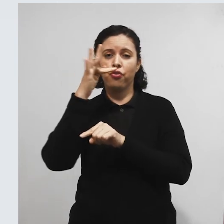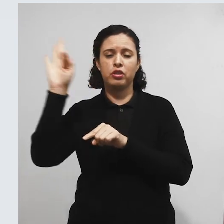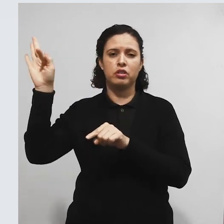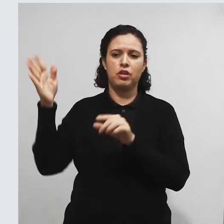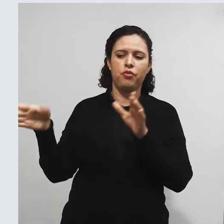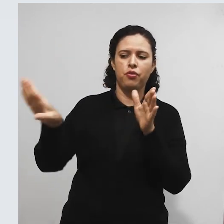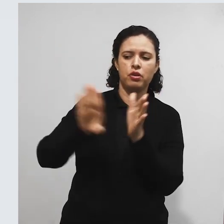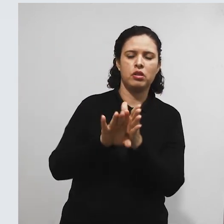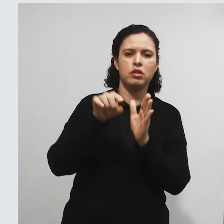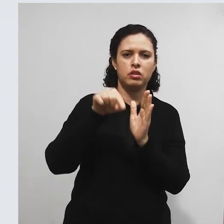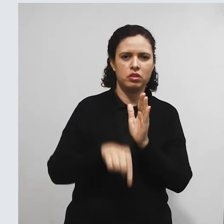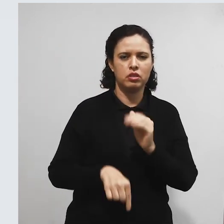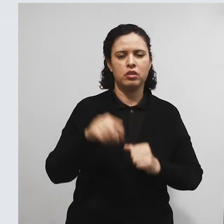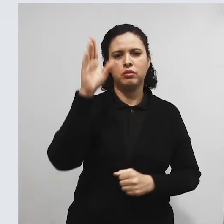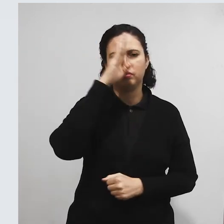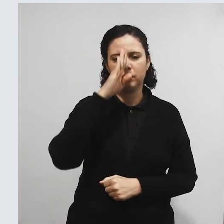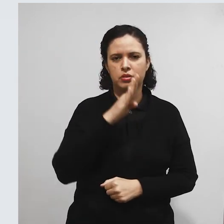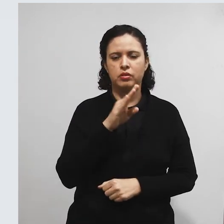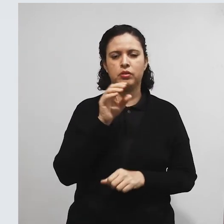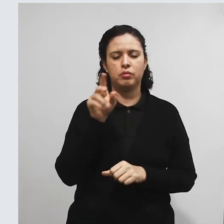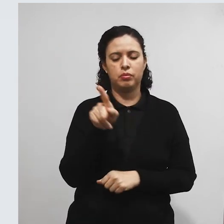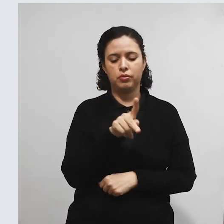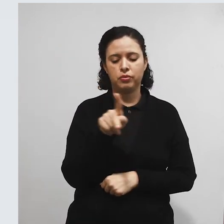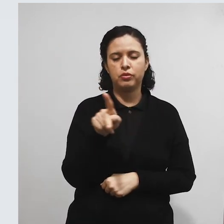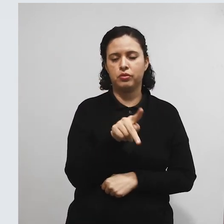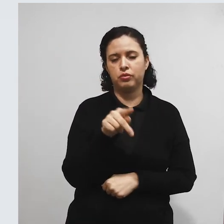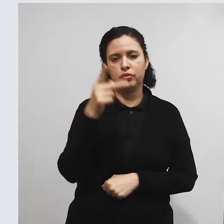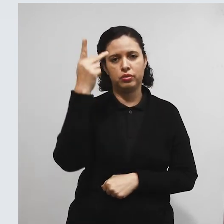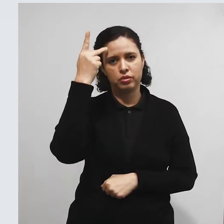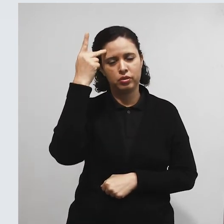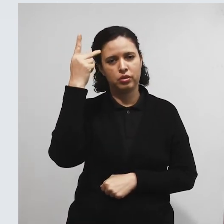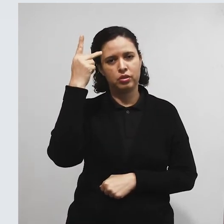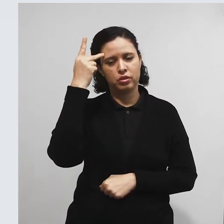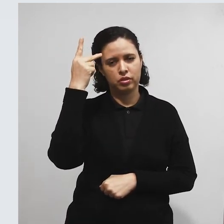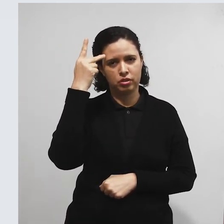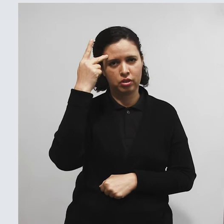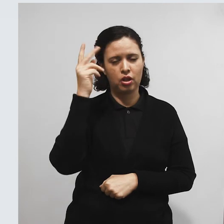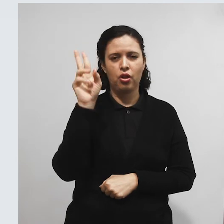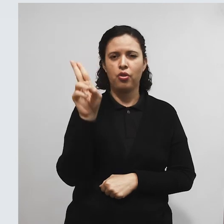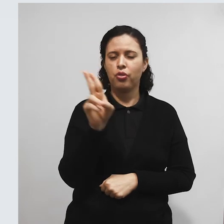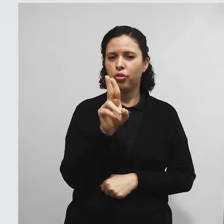para ser professor na Universidade de São Paulo, chamado Roger